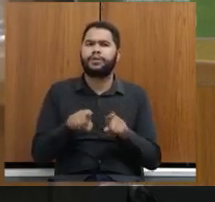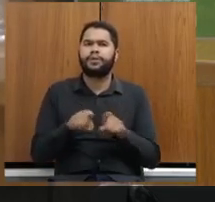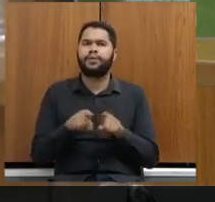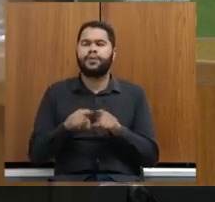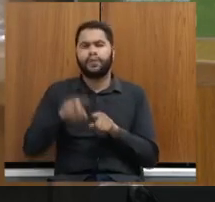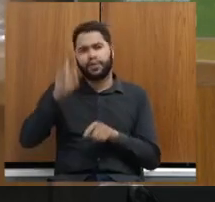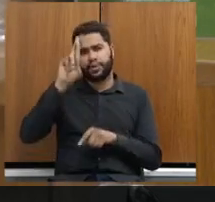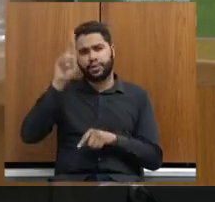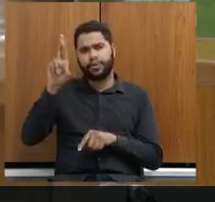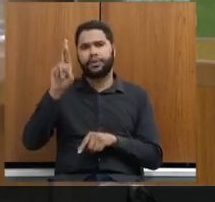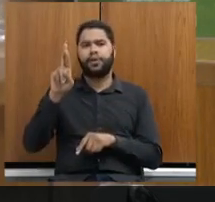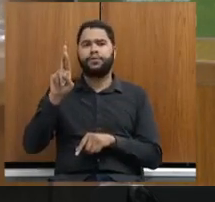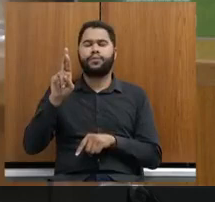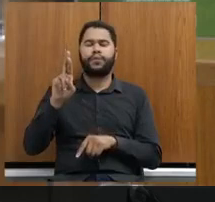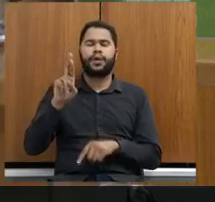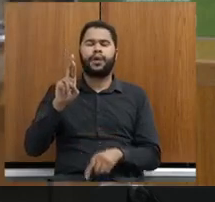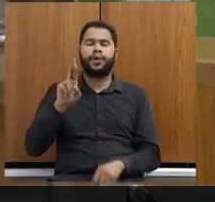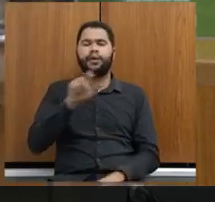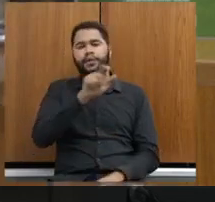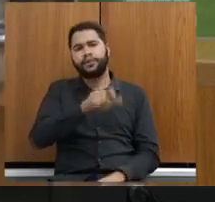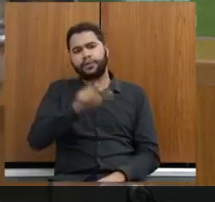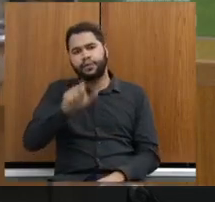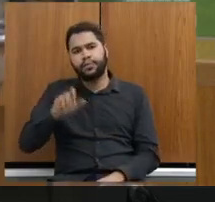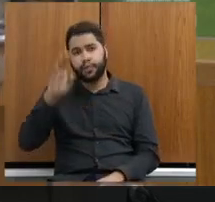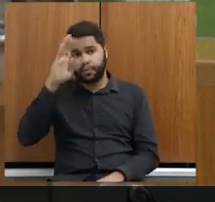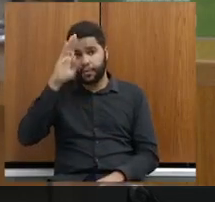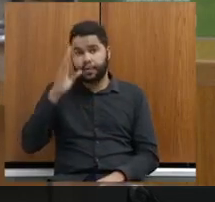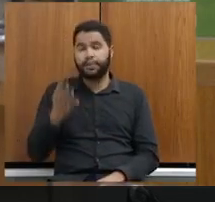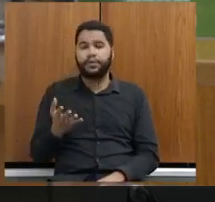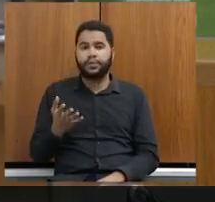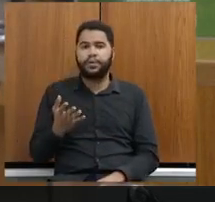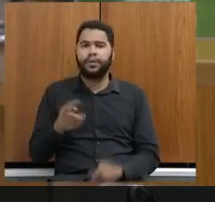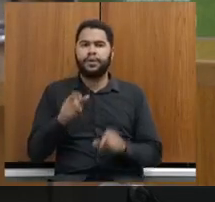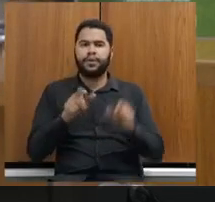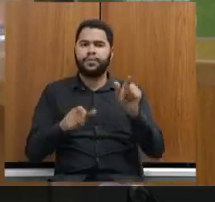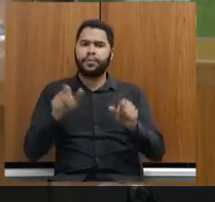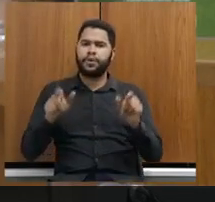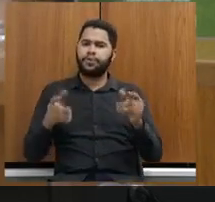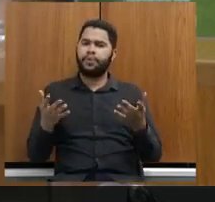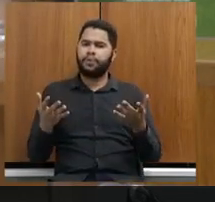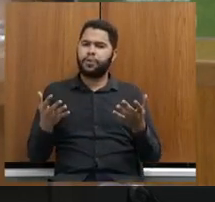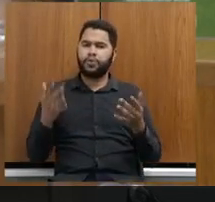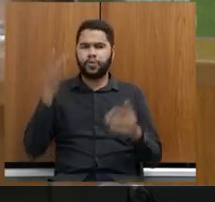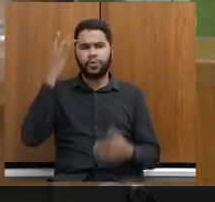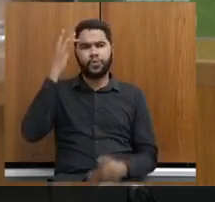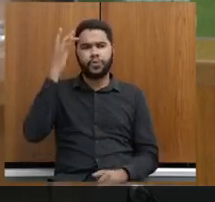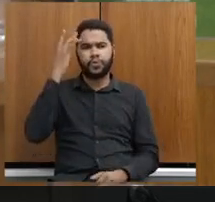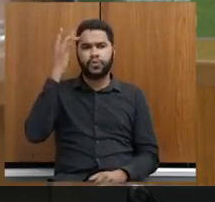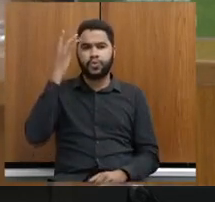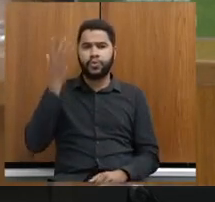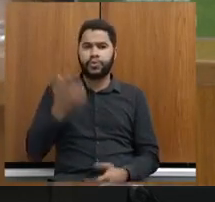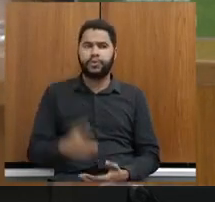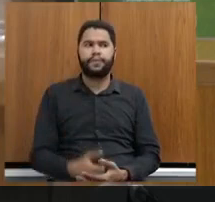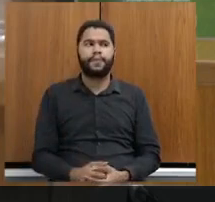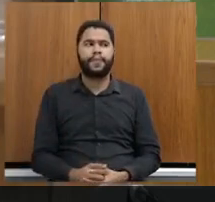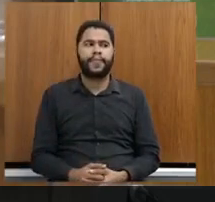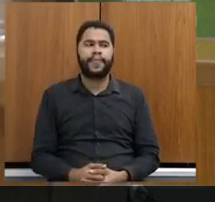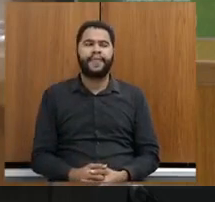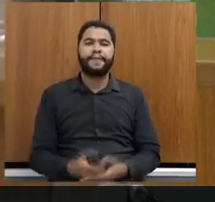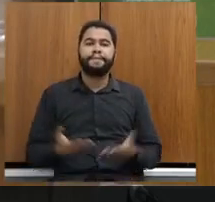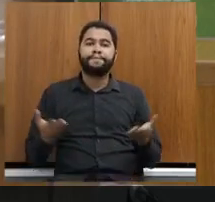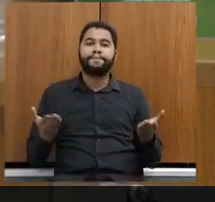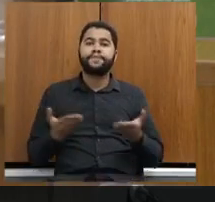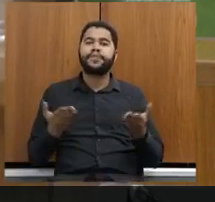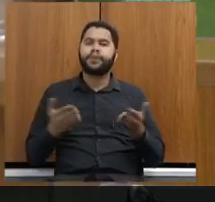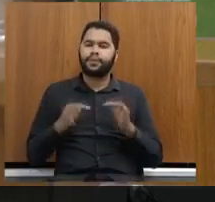chefe civil e certo militar pessoal muito Granfino né não é verdade é só horário um fino hoje